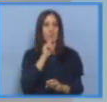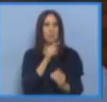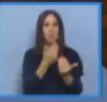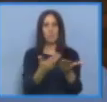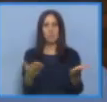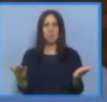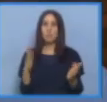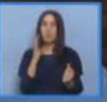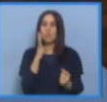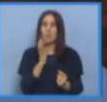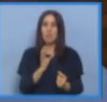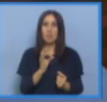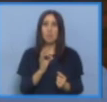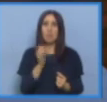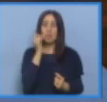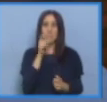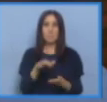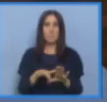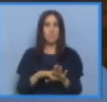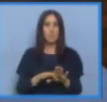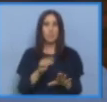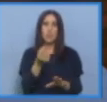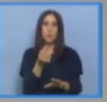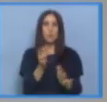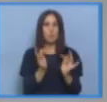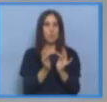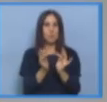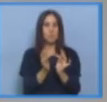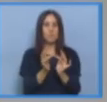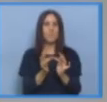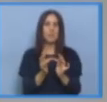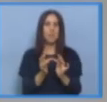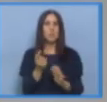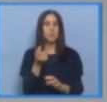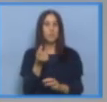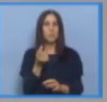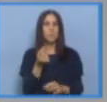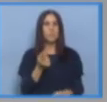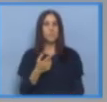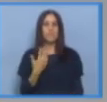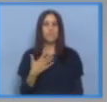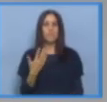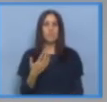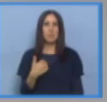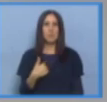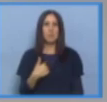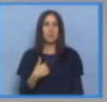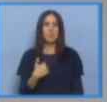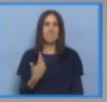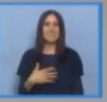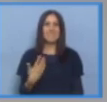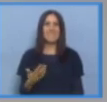oferecer, ou tentar oferecer a quem participa, um bocadinho esse contacto. Eu não queria entrar já em grandes